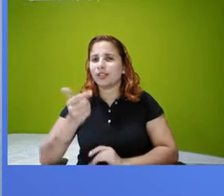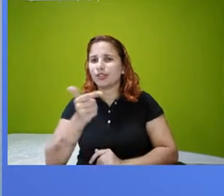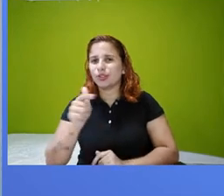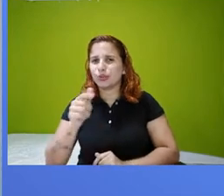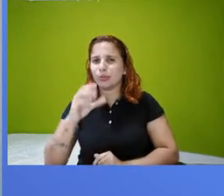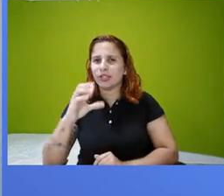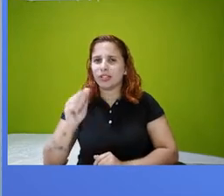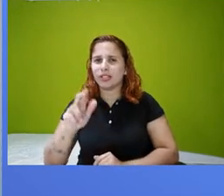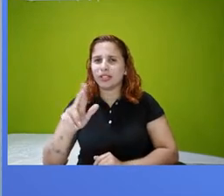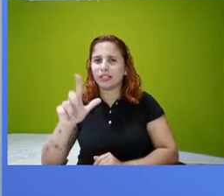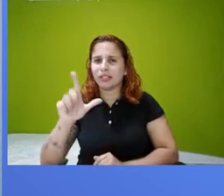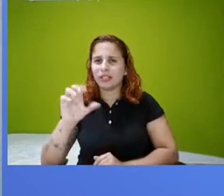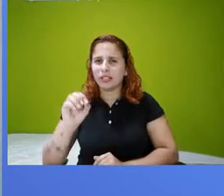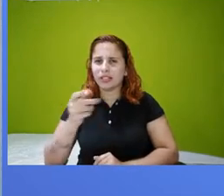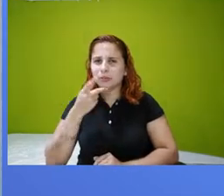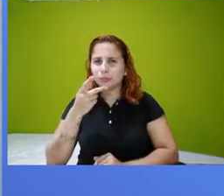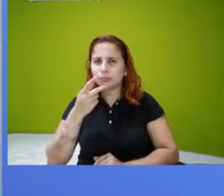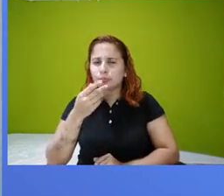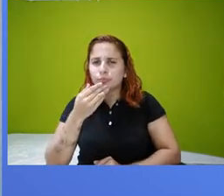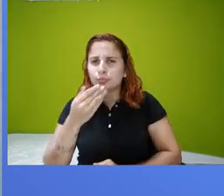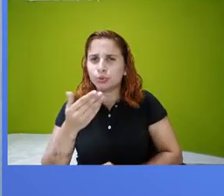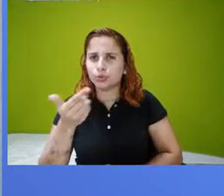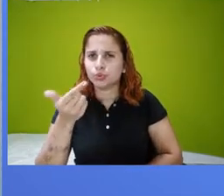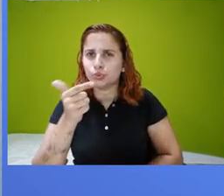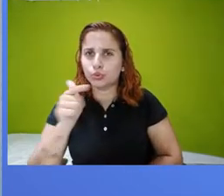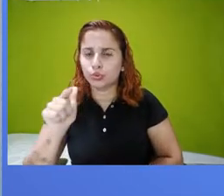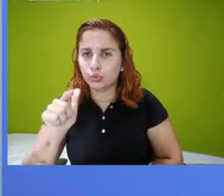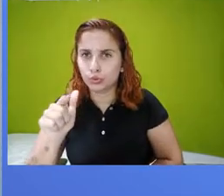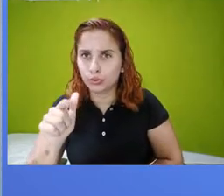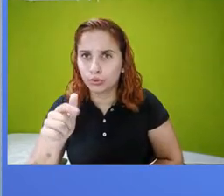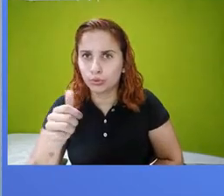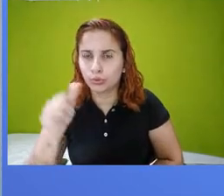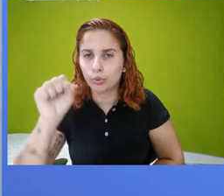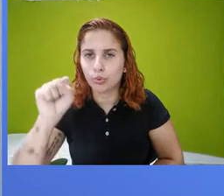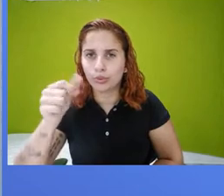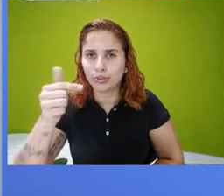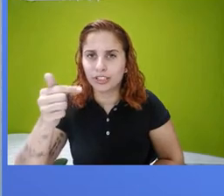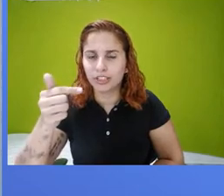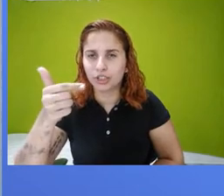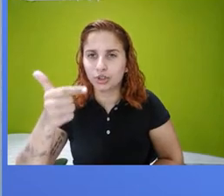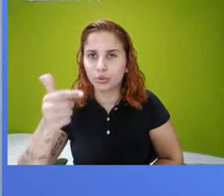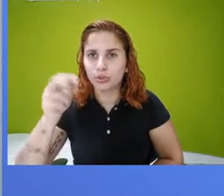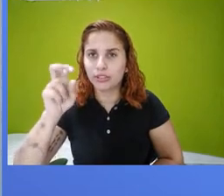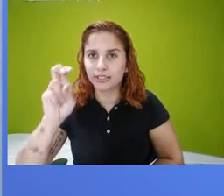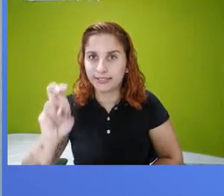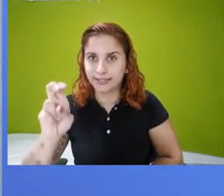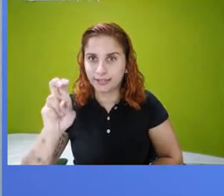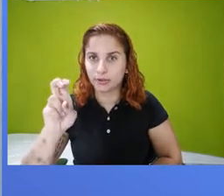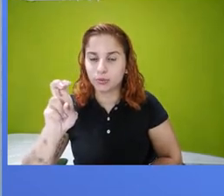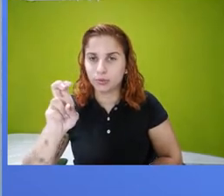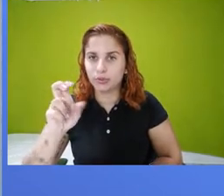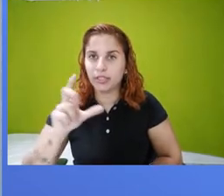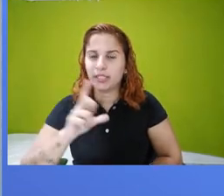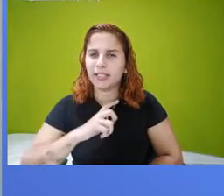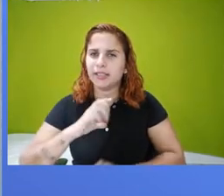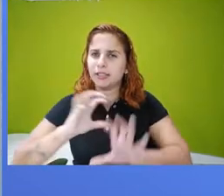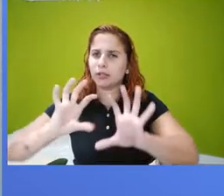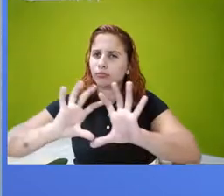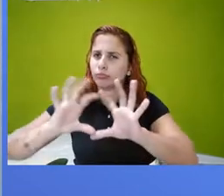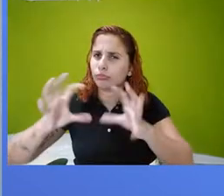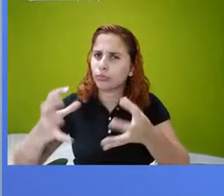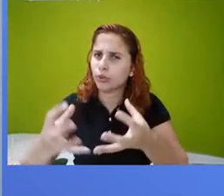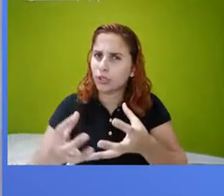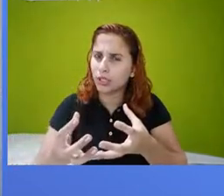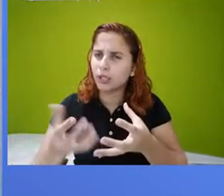que falasse novamente o número do decreto, o decreto é 8725 de 2016, ele criou a Rede Intersetorial de